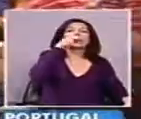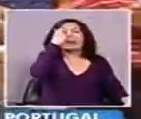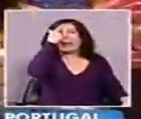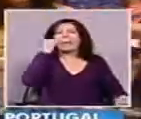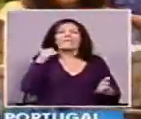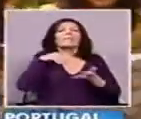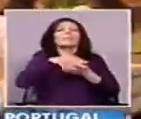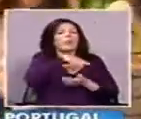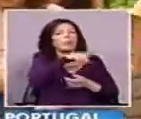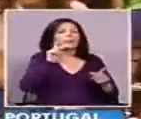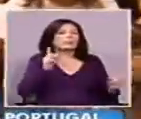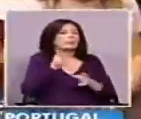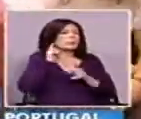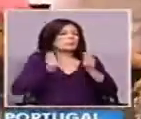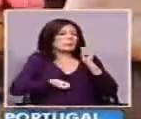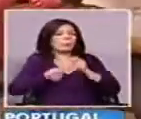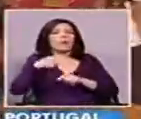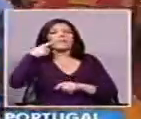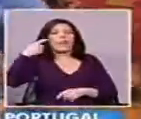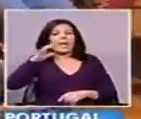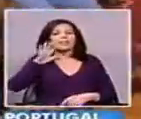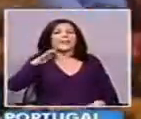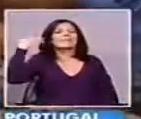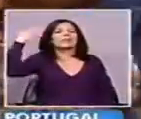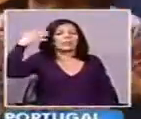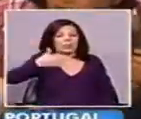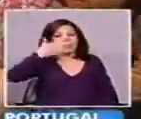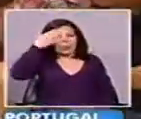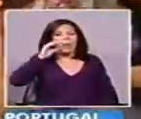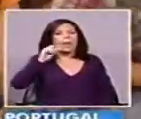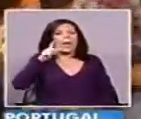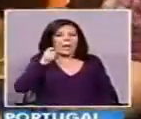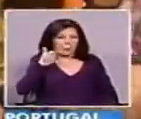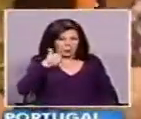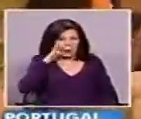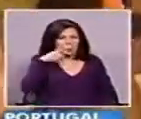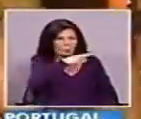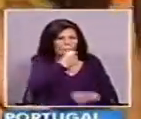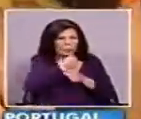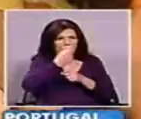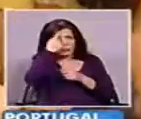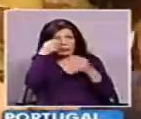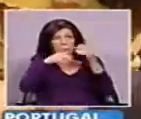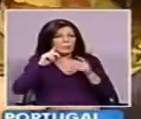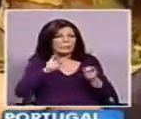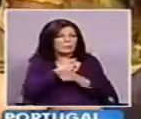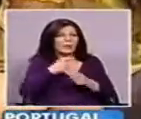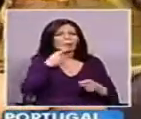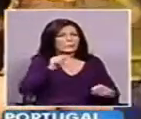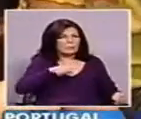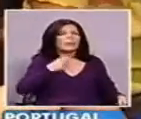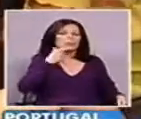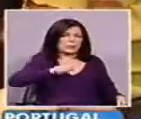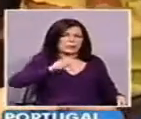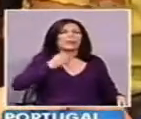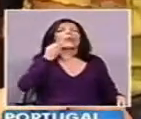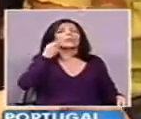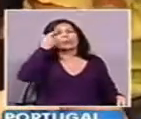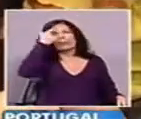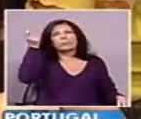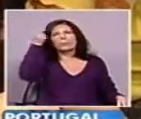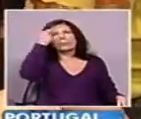inventores desta viagem ao futuro. Olá, muito boa tarde. Também fizeste parte desta invenção, desta viagem? Sim. Como é que surgiu esta